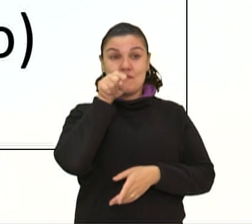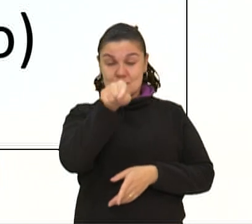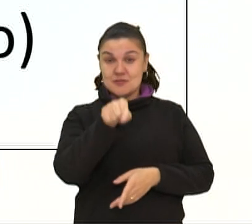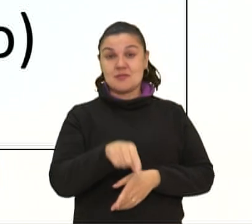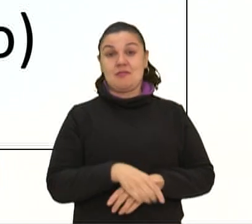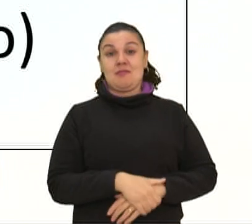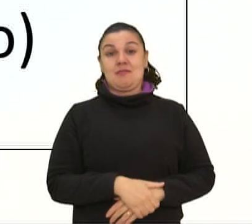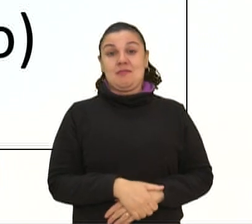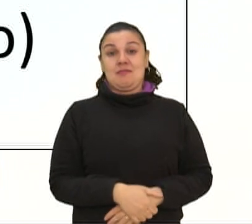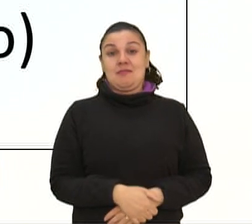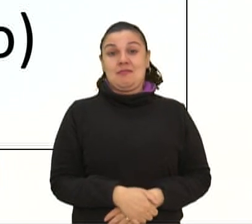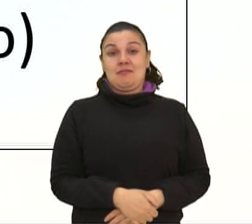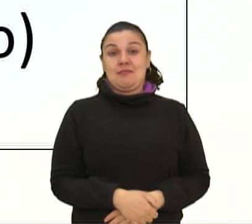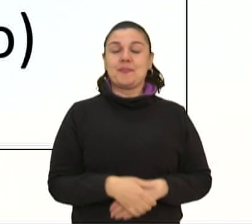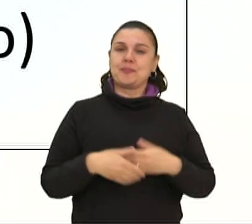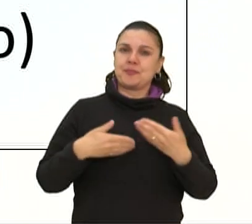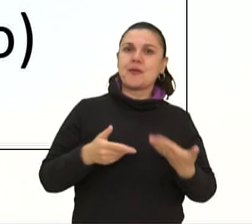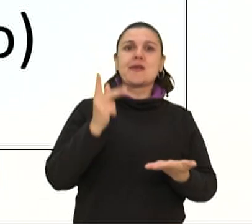materiais.